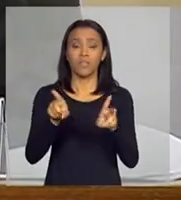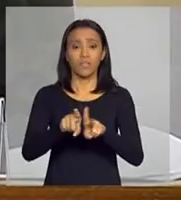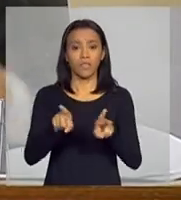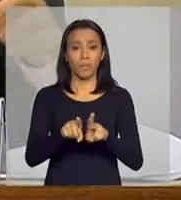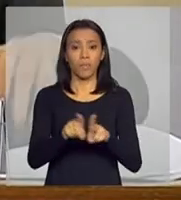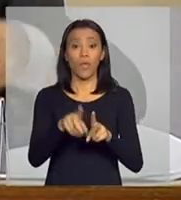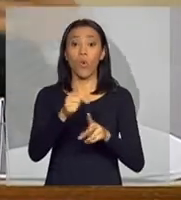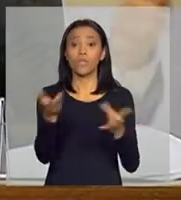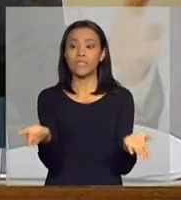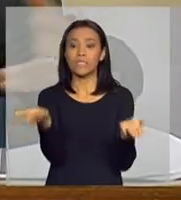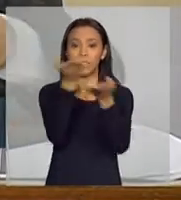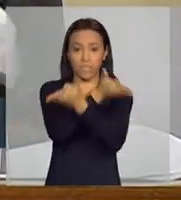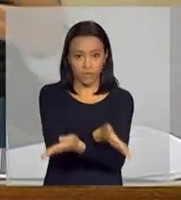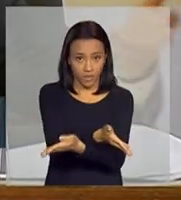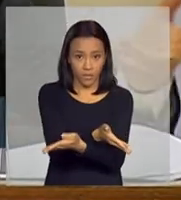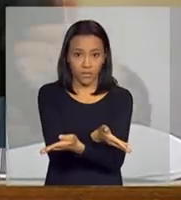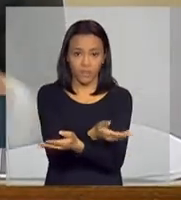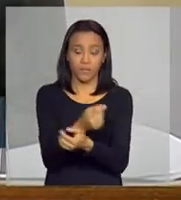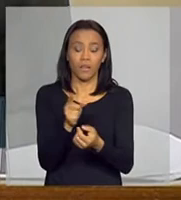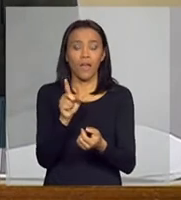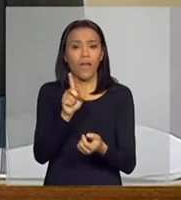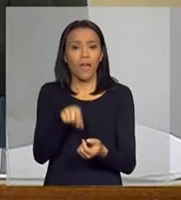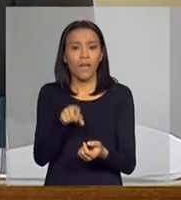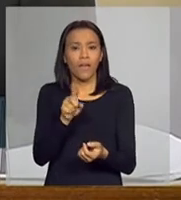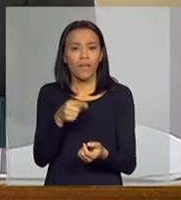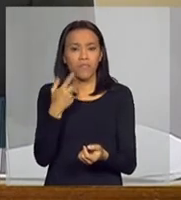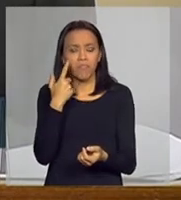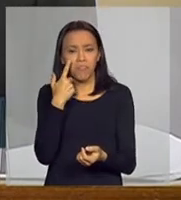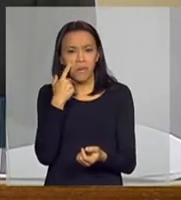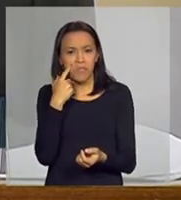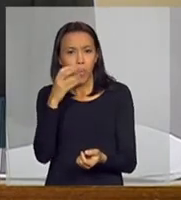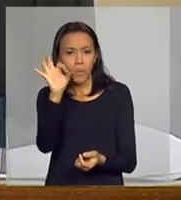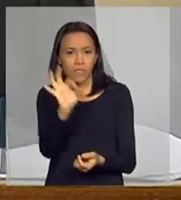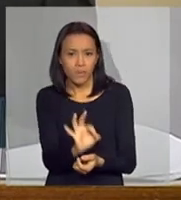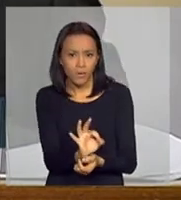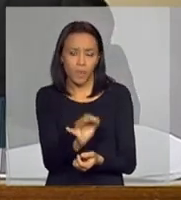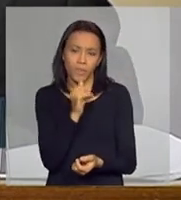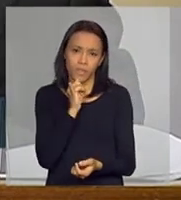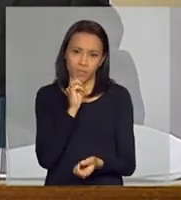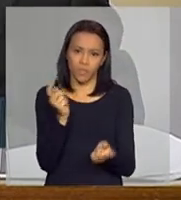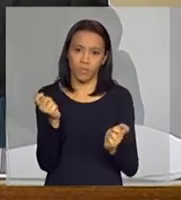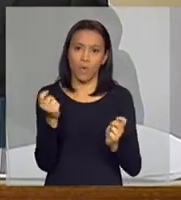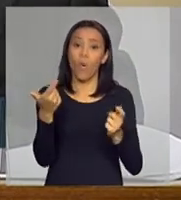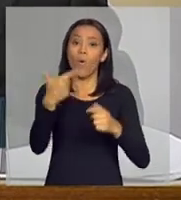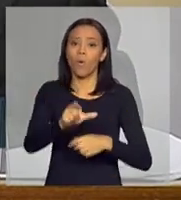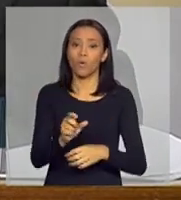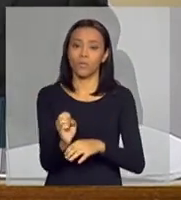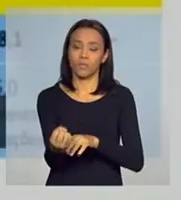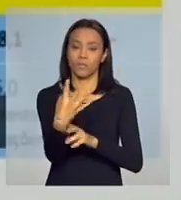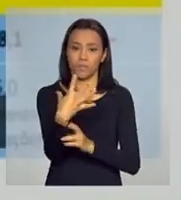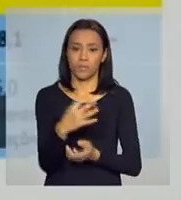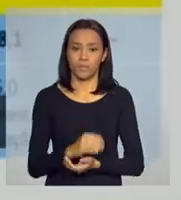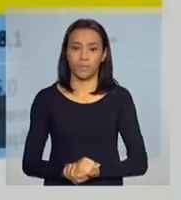transferências são uma decorrência é um percentual daquilo que é arrecadado podemos passar para a próxima página bom então